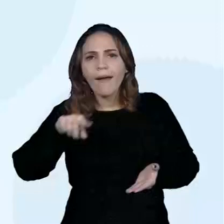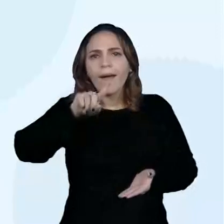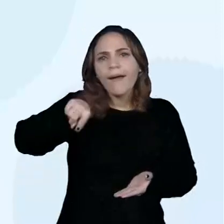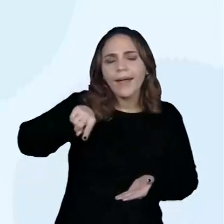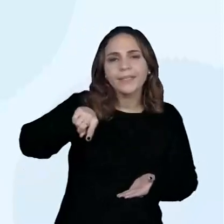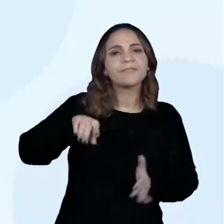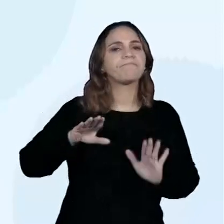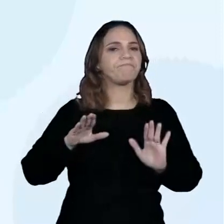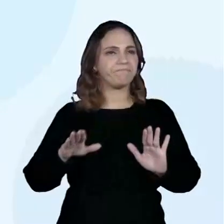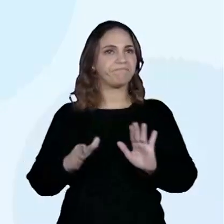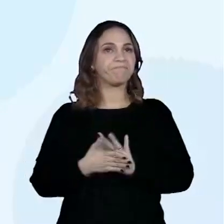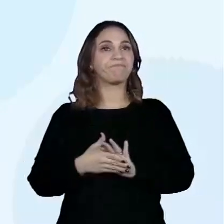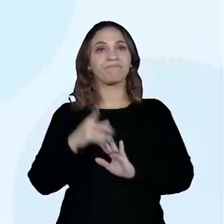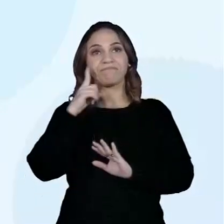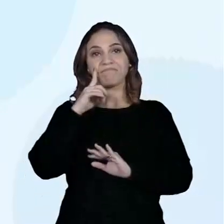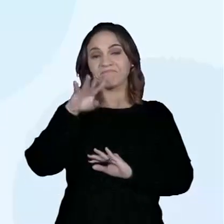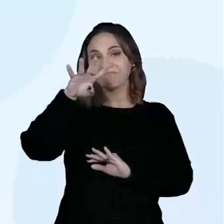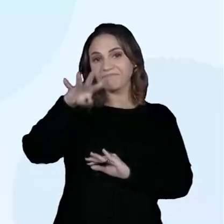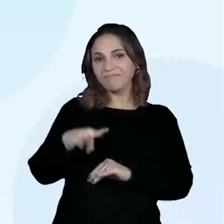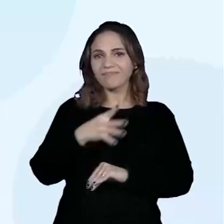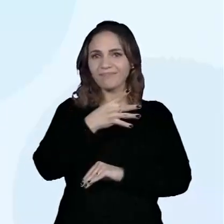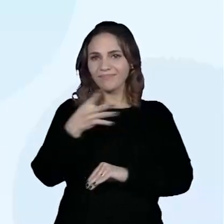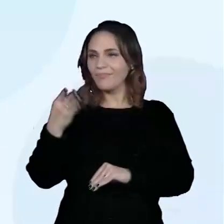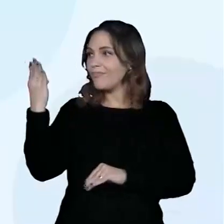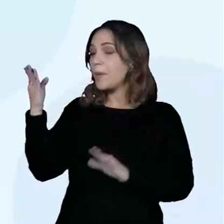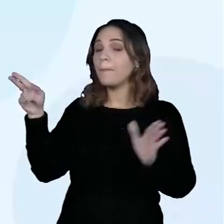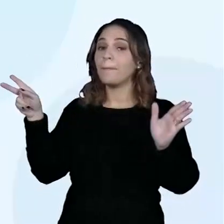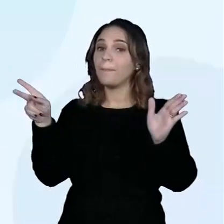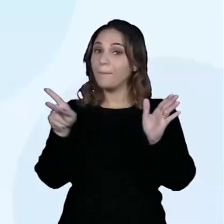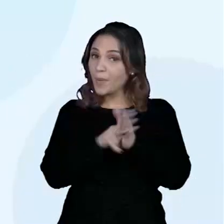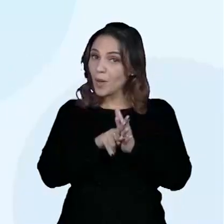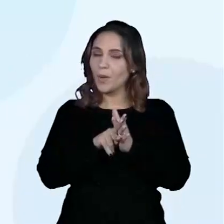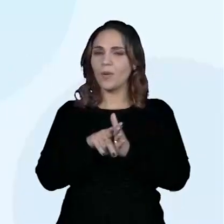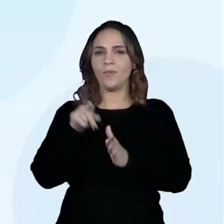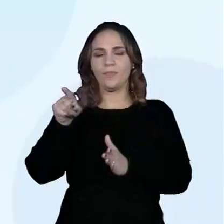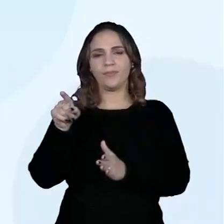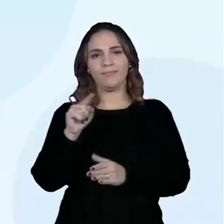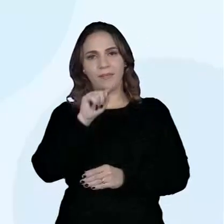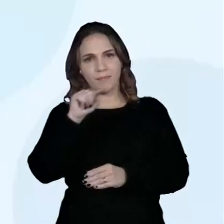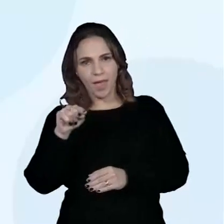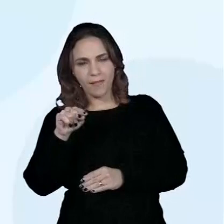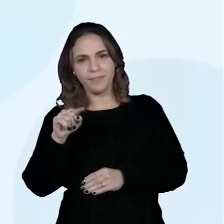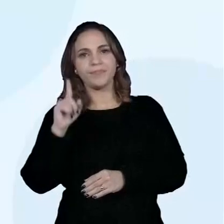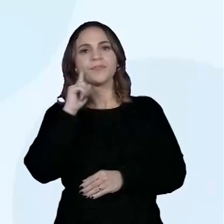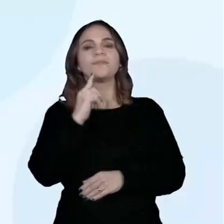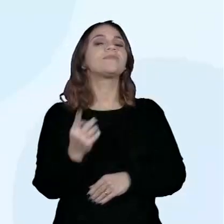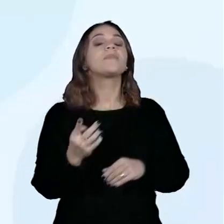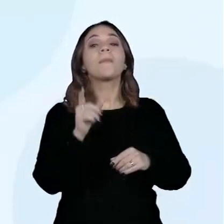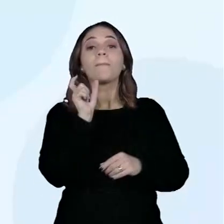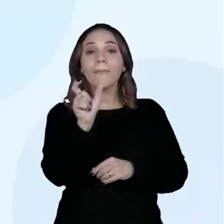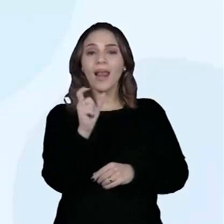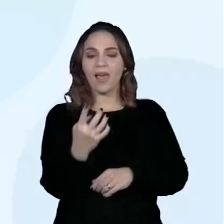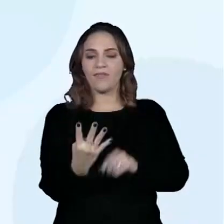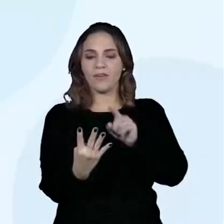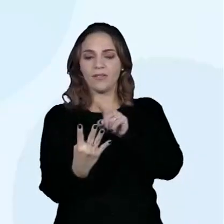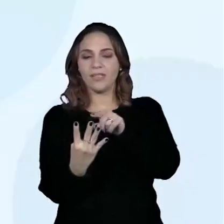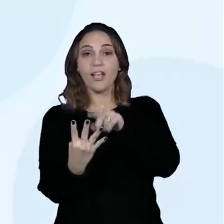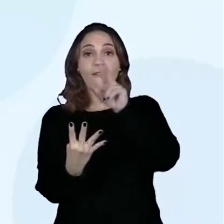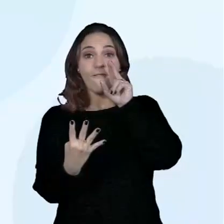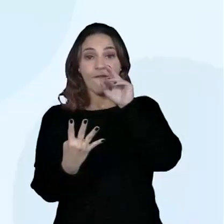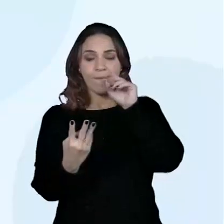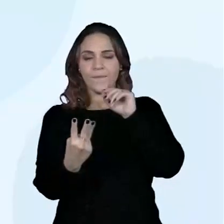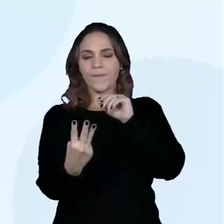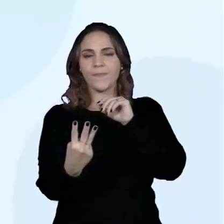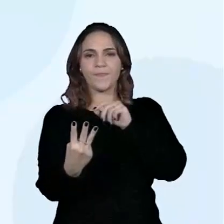Vejamos. Tabela para acentuação. As palavras paroxítonas, ou